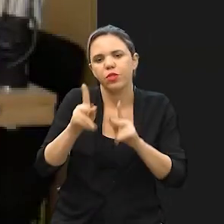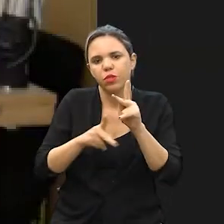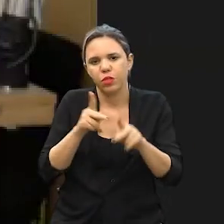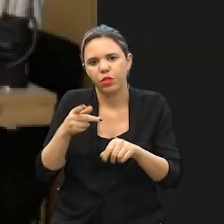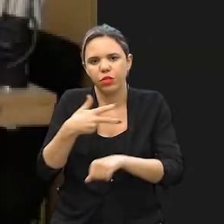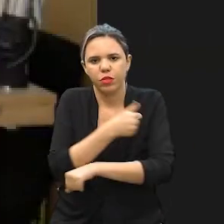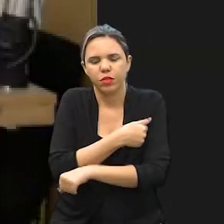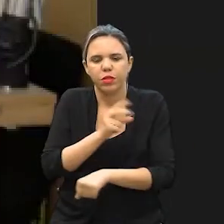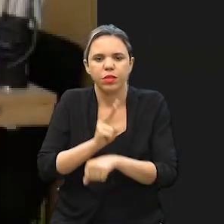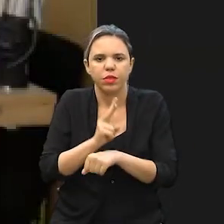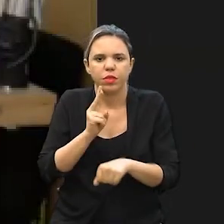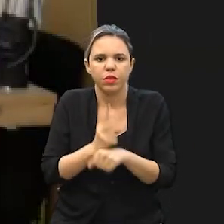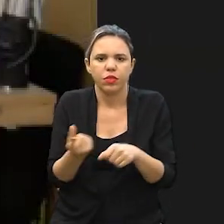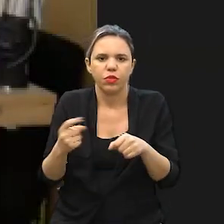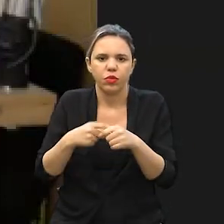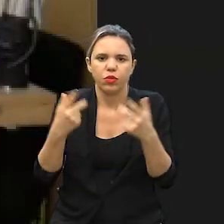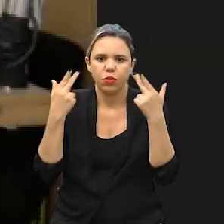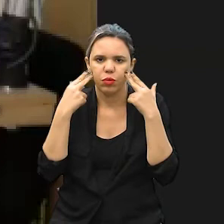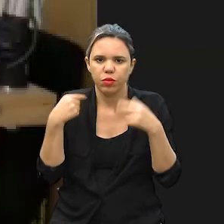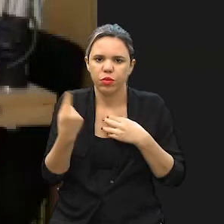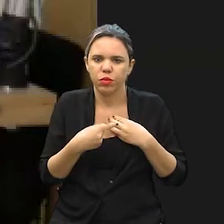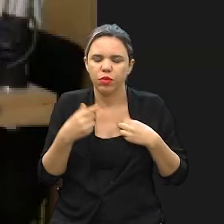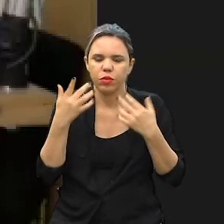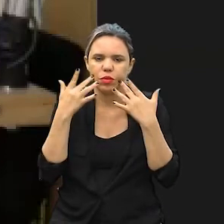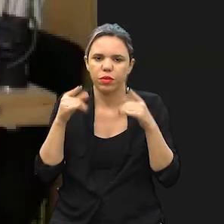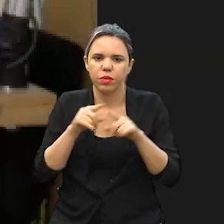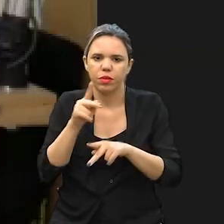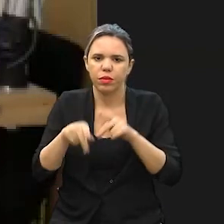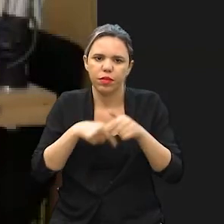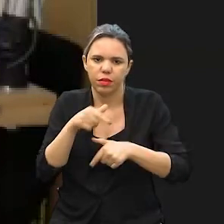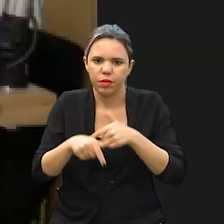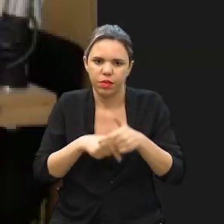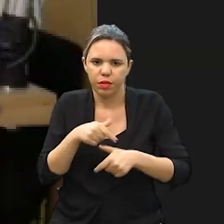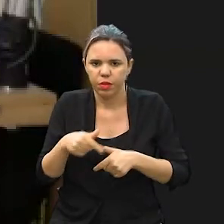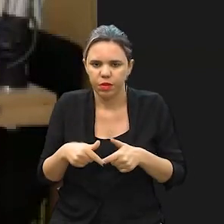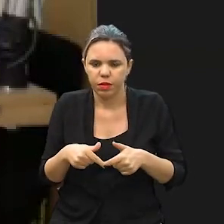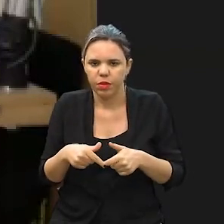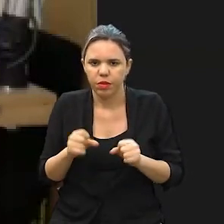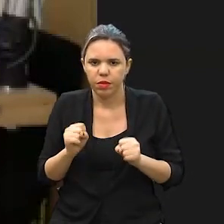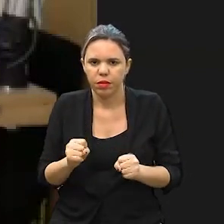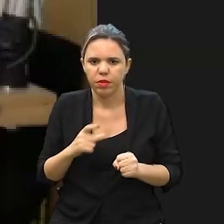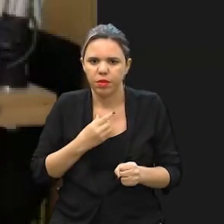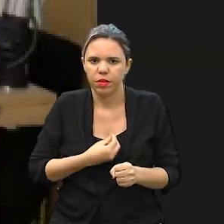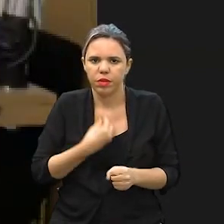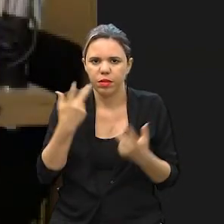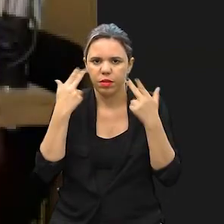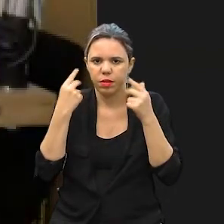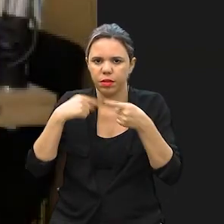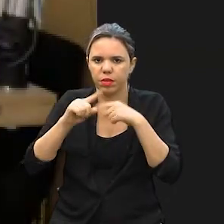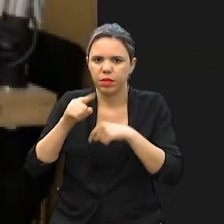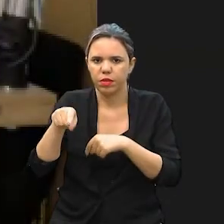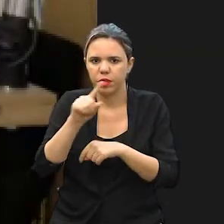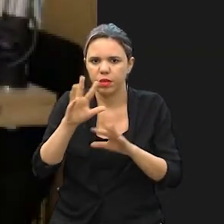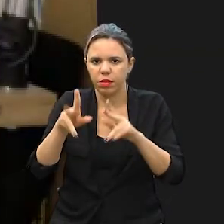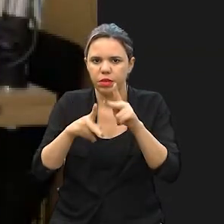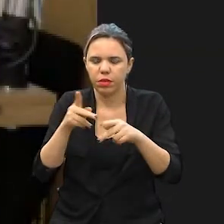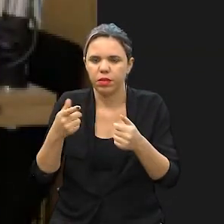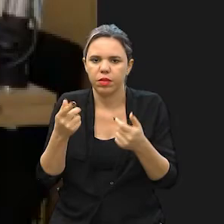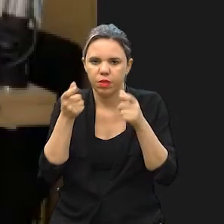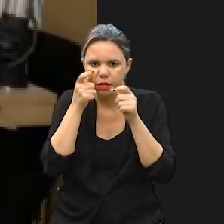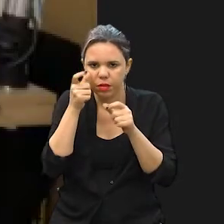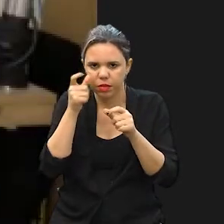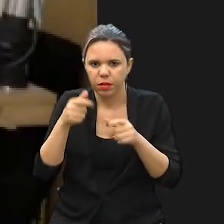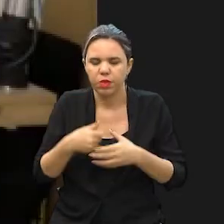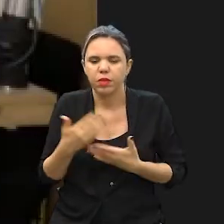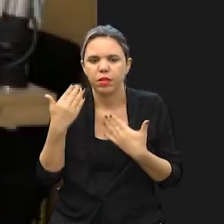mundo vacinado, que volte tudo, não só a gente no teatro, mas todas as atividades, que a gente possa ter uma vida normal. Sucesso para você e para todo mundo que está nos